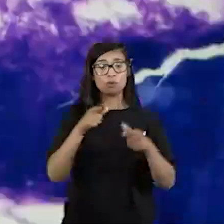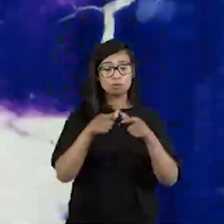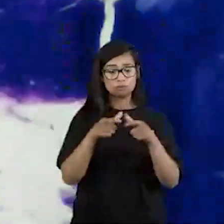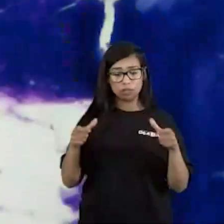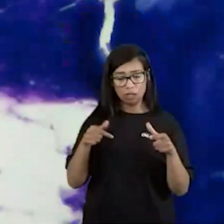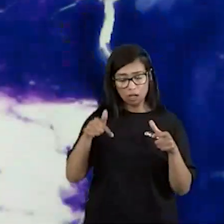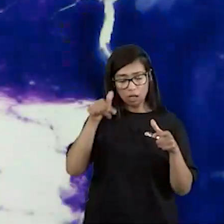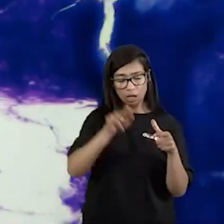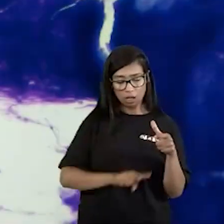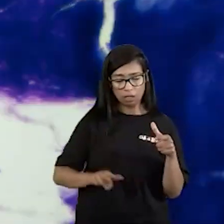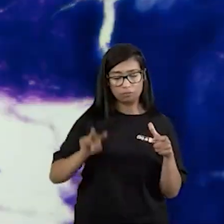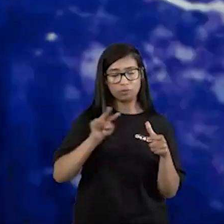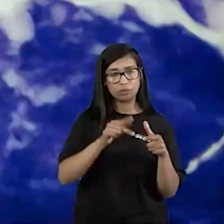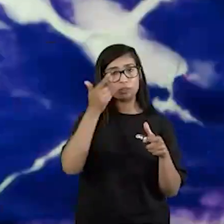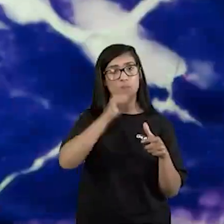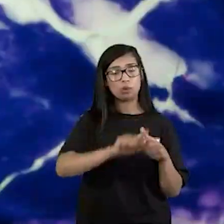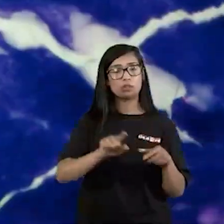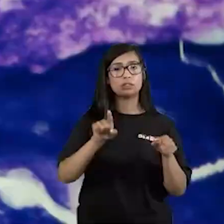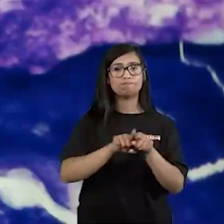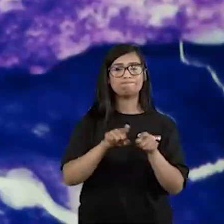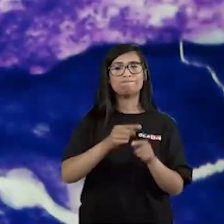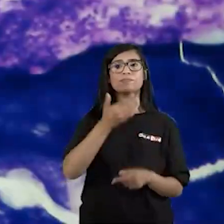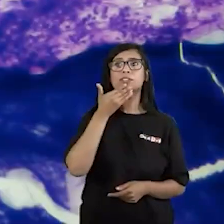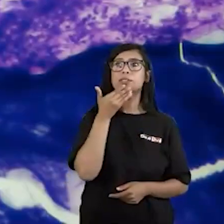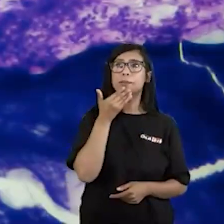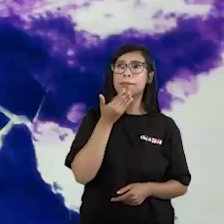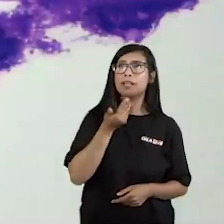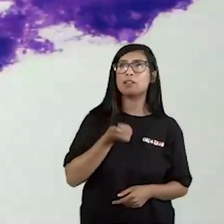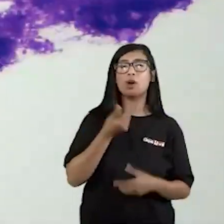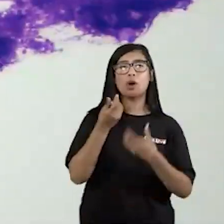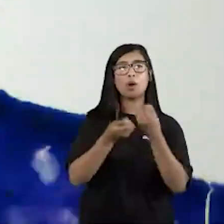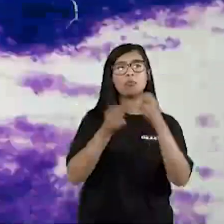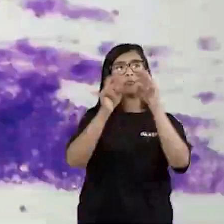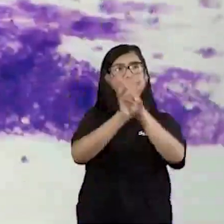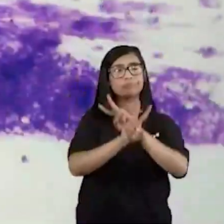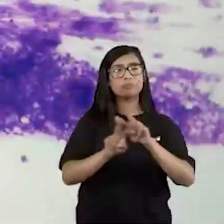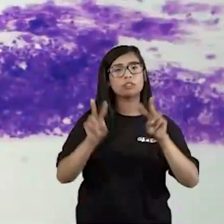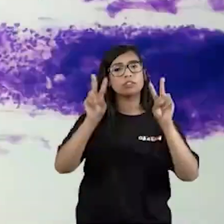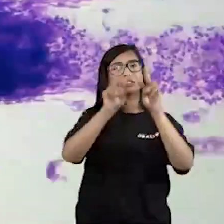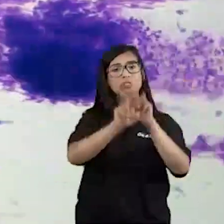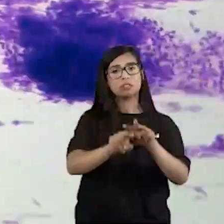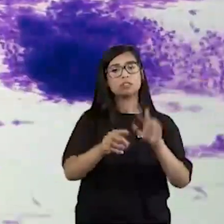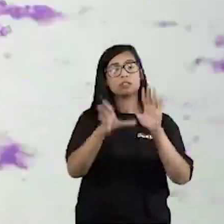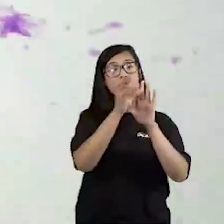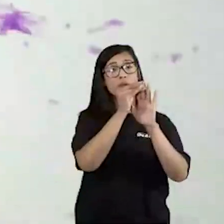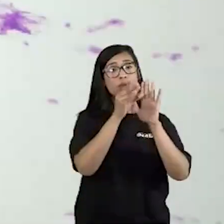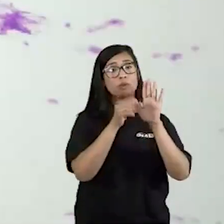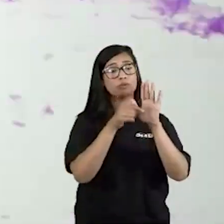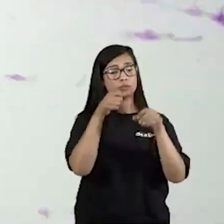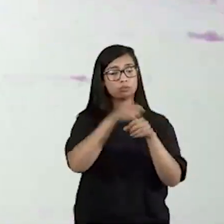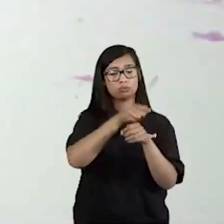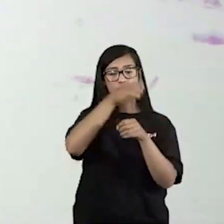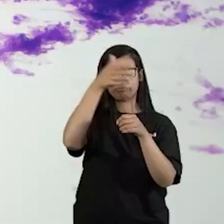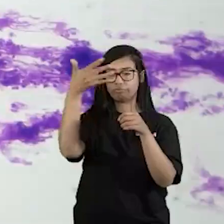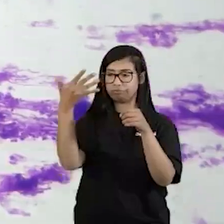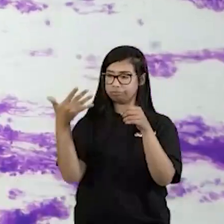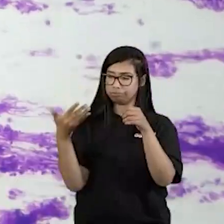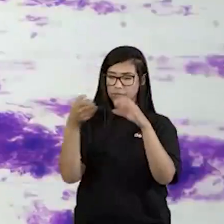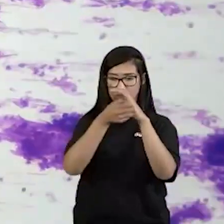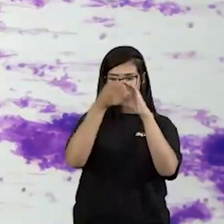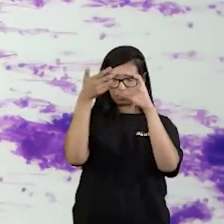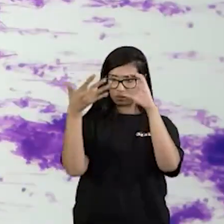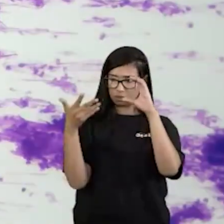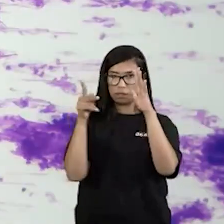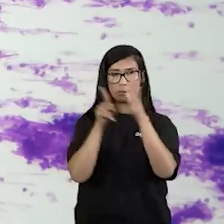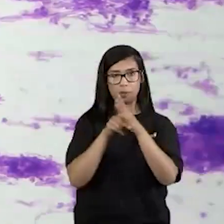para que a gente tenha a melhor visualização de todo o conteúdo da amostra, né? Os ansiosos